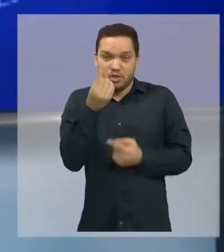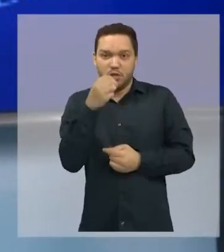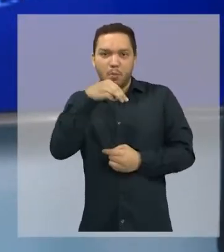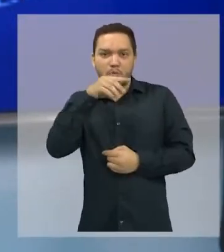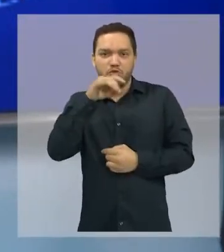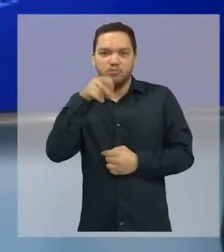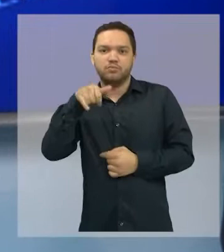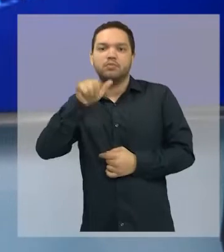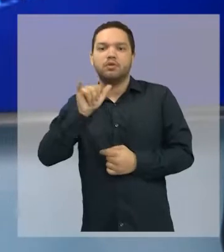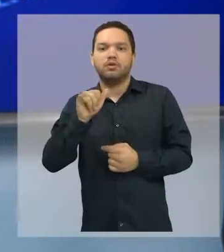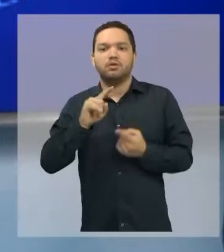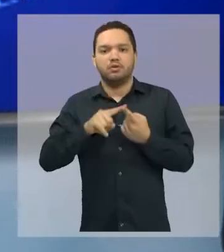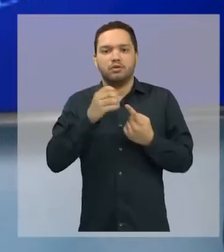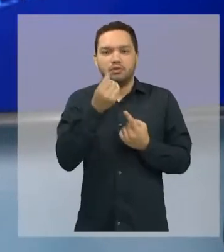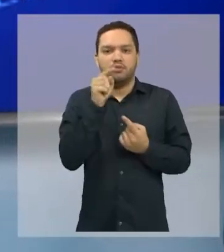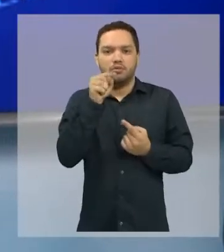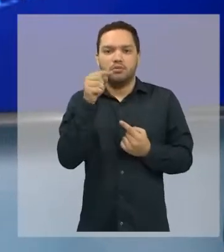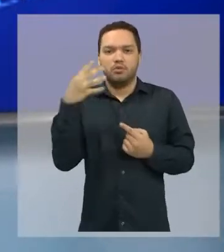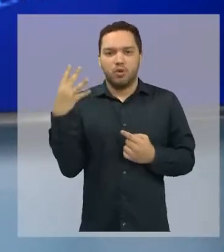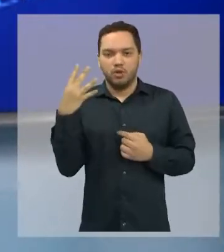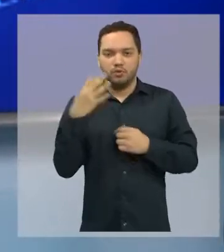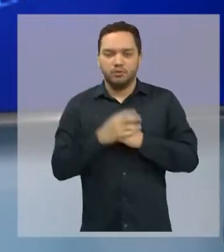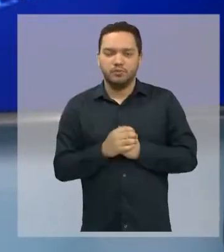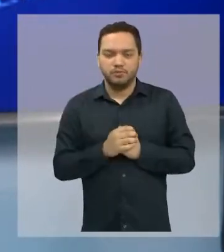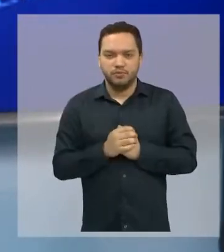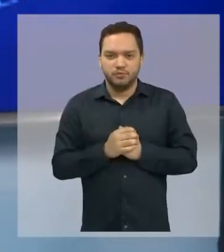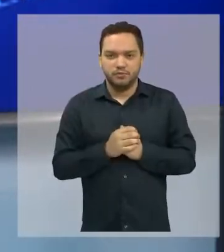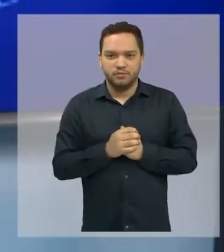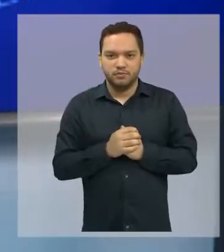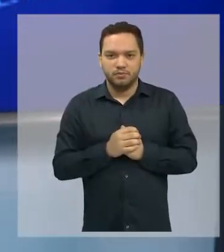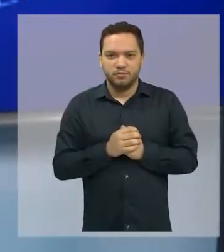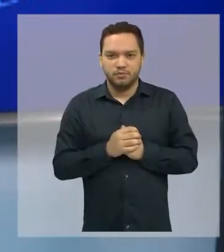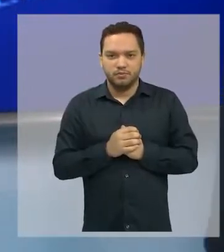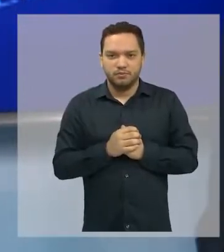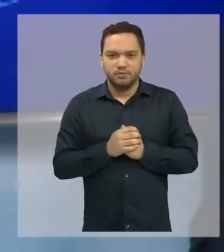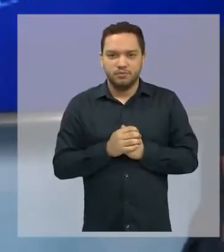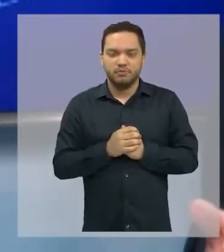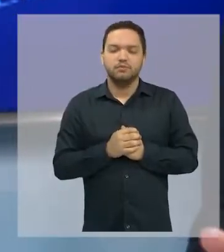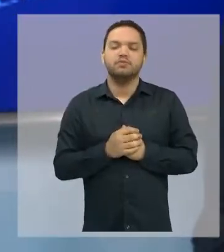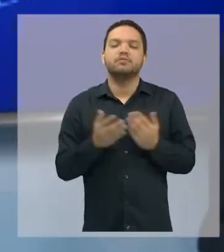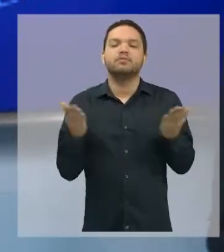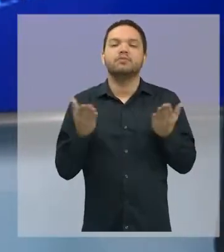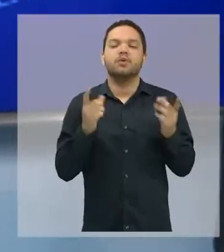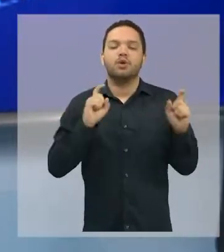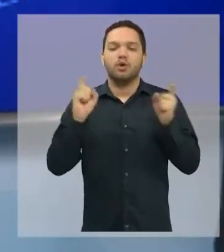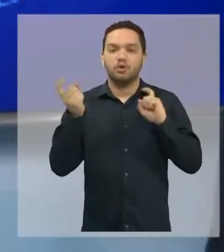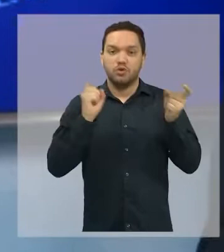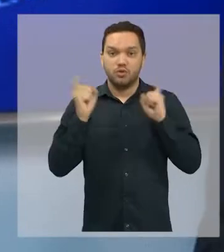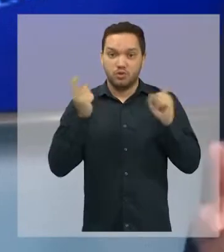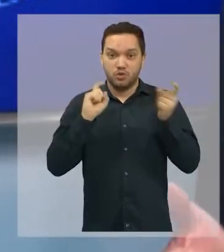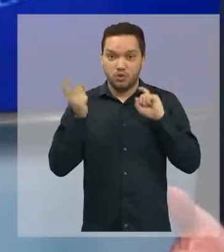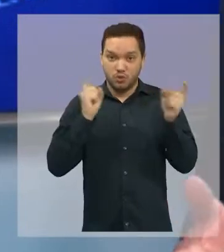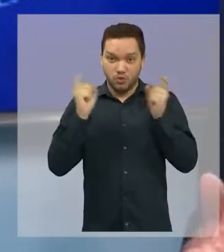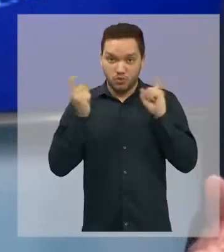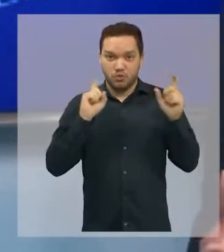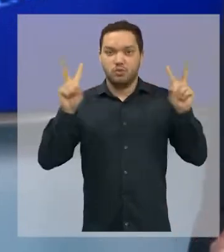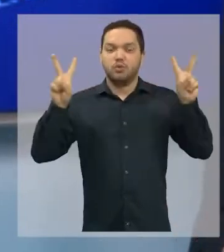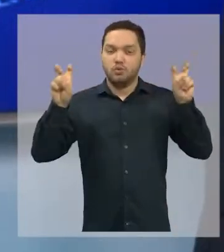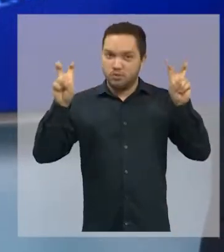canal 6 da Multiplay e 61.4 digital. E para discutirmos esse tema tão